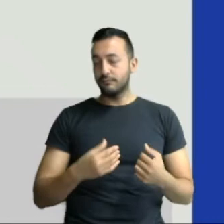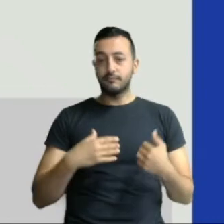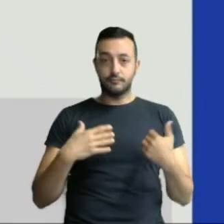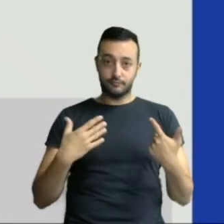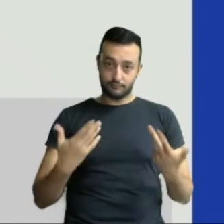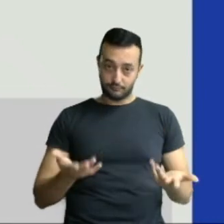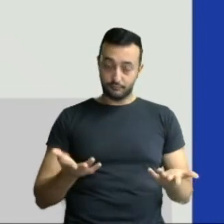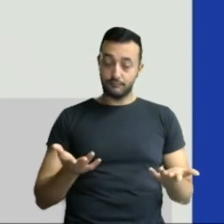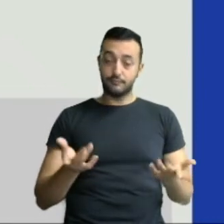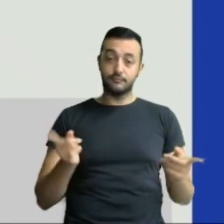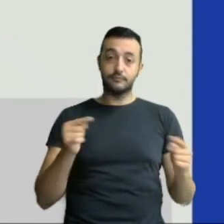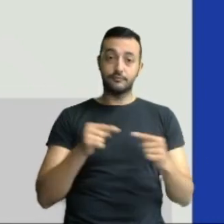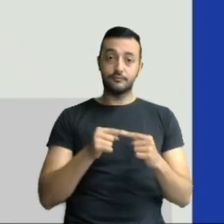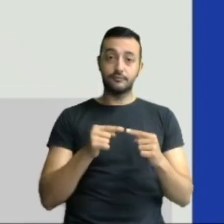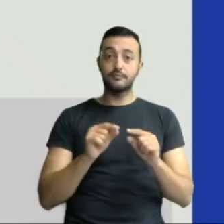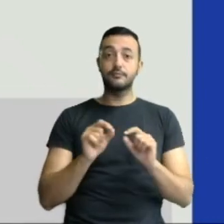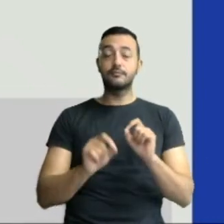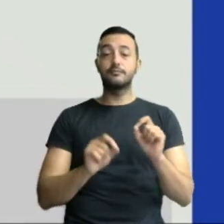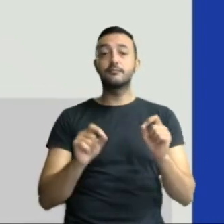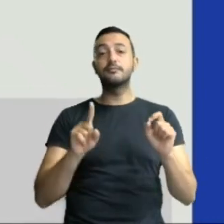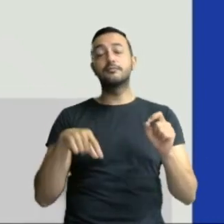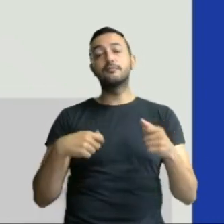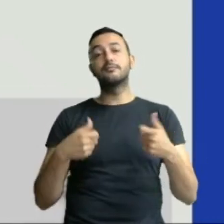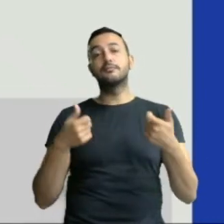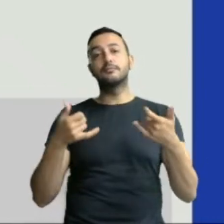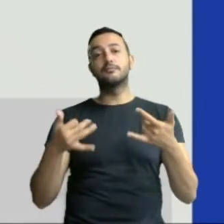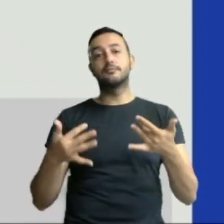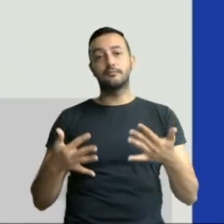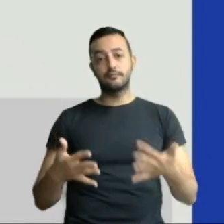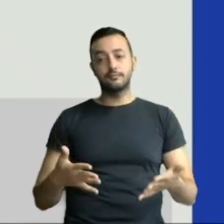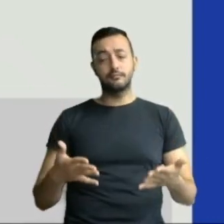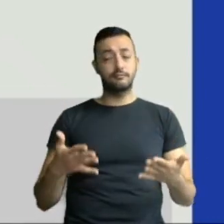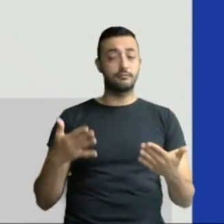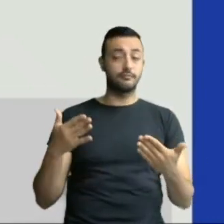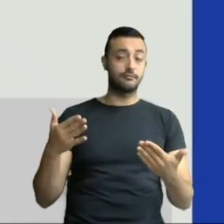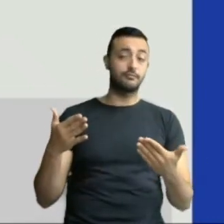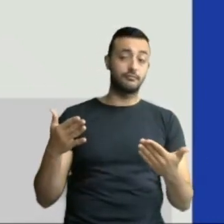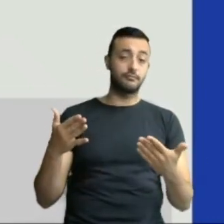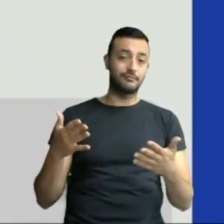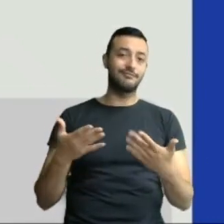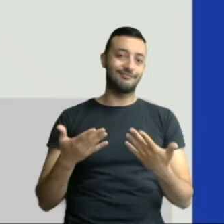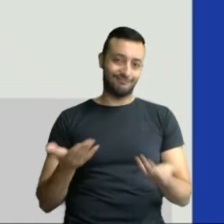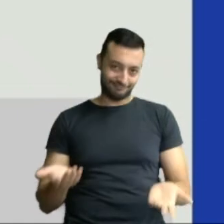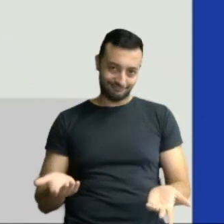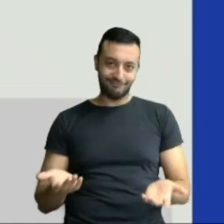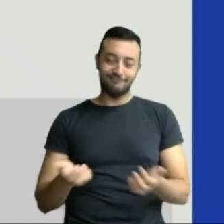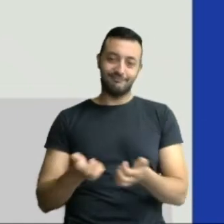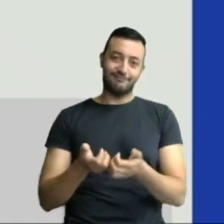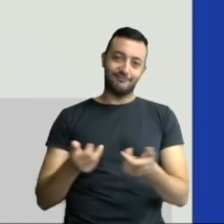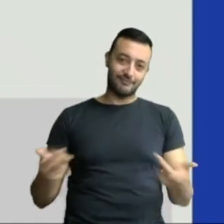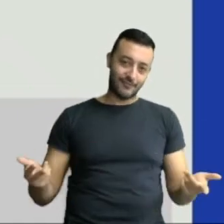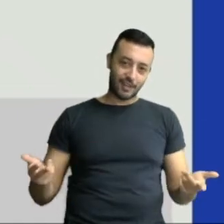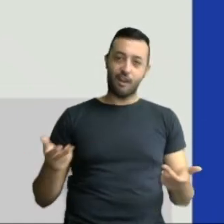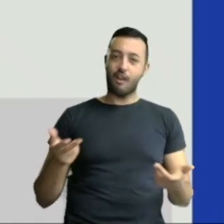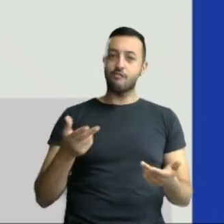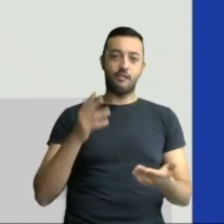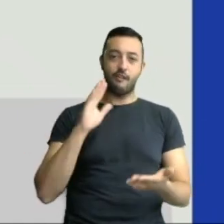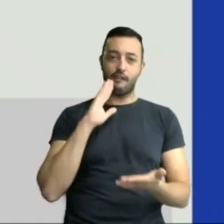Então, ele serve geralmente para expressar incredulidade com alguém, algo ou algum